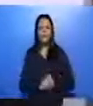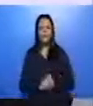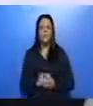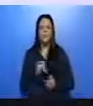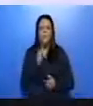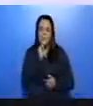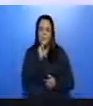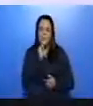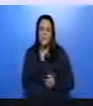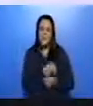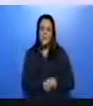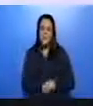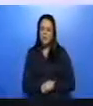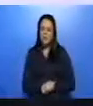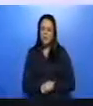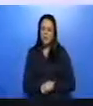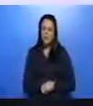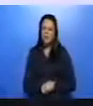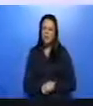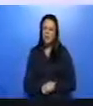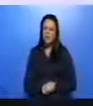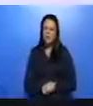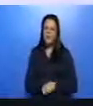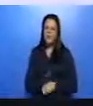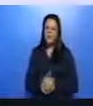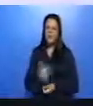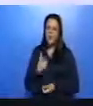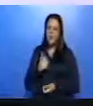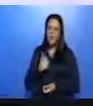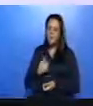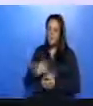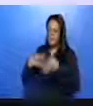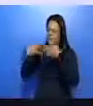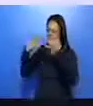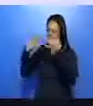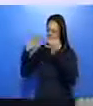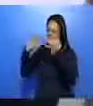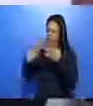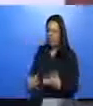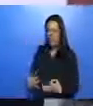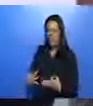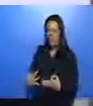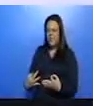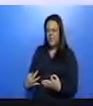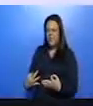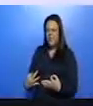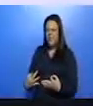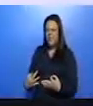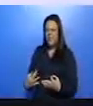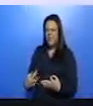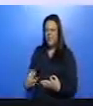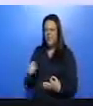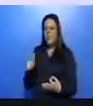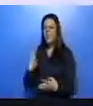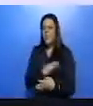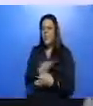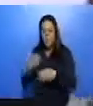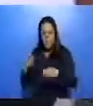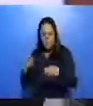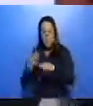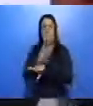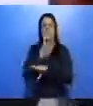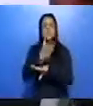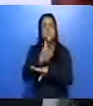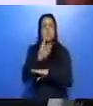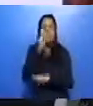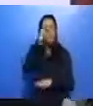Eu tenho a certeza de que passaremos no vestibular. Novamente, 2 períodos, um período composto por 2